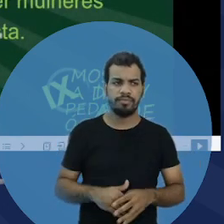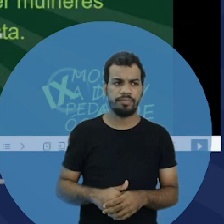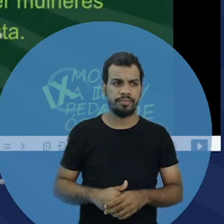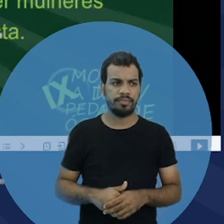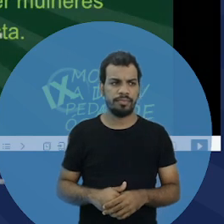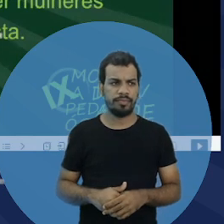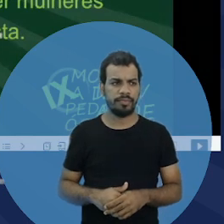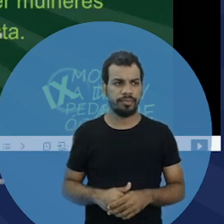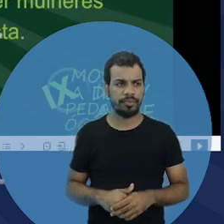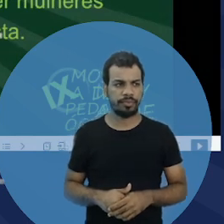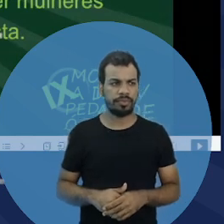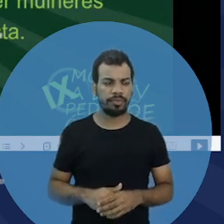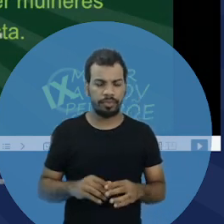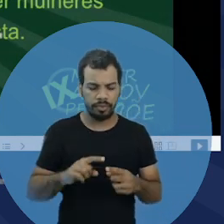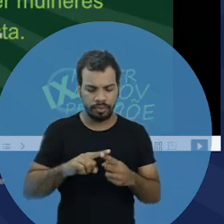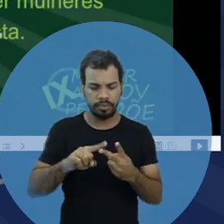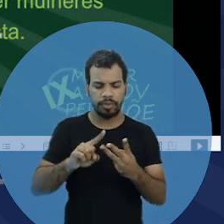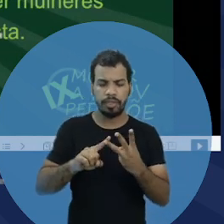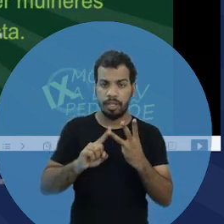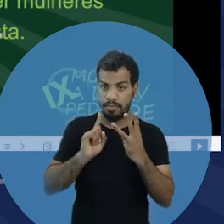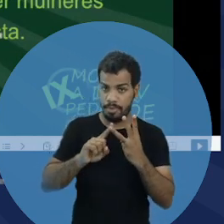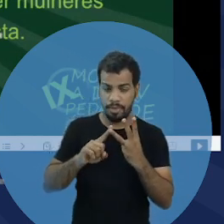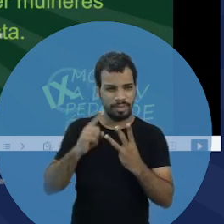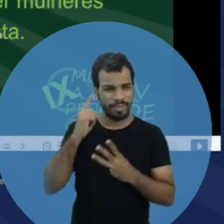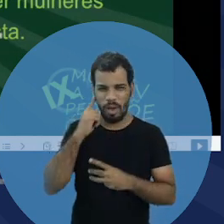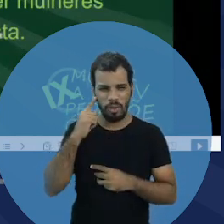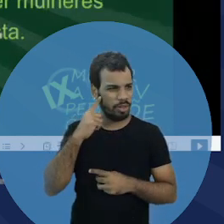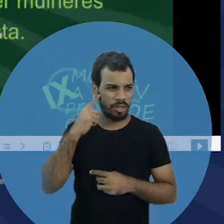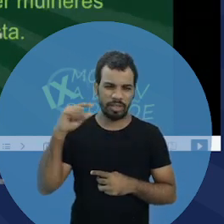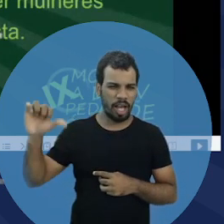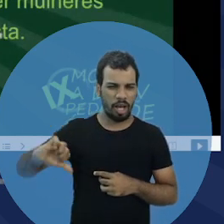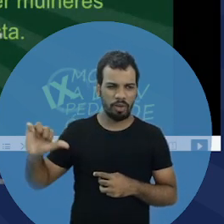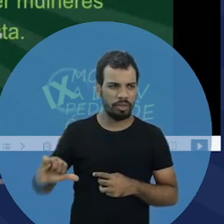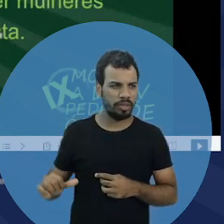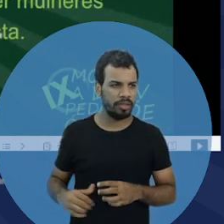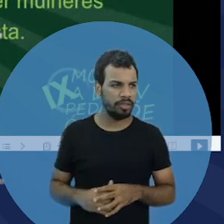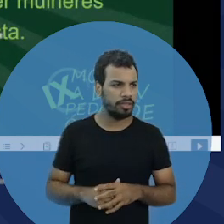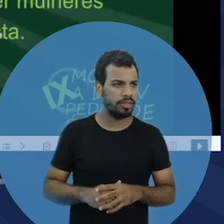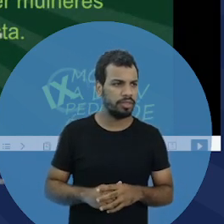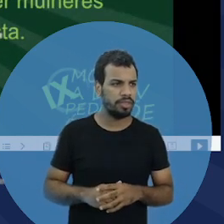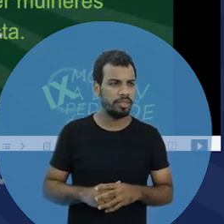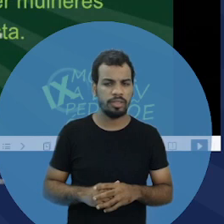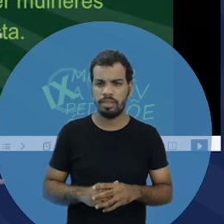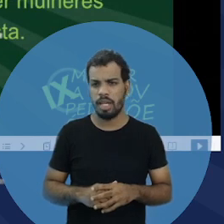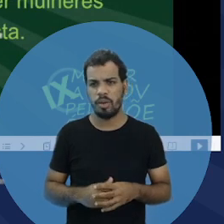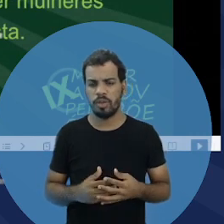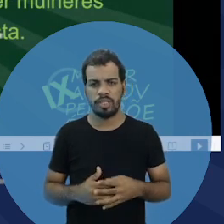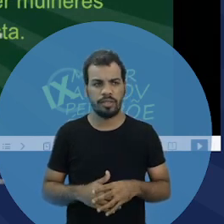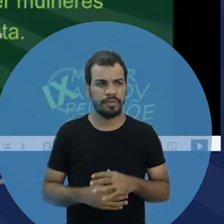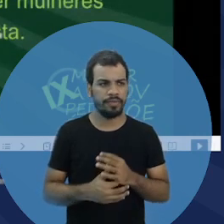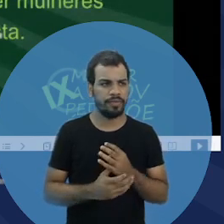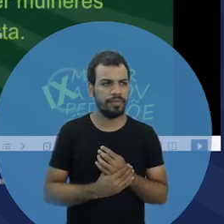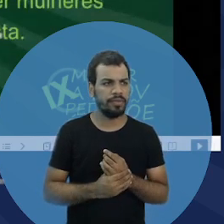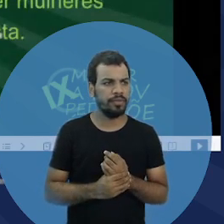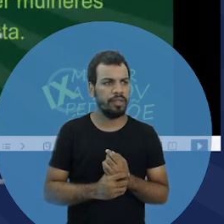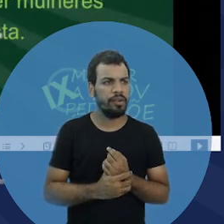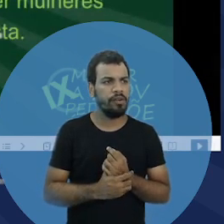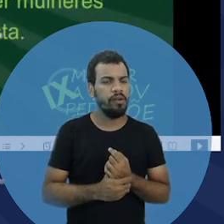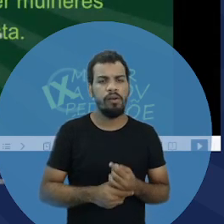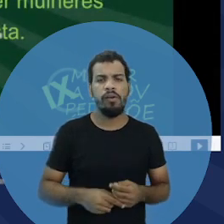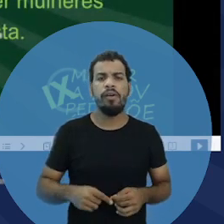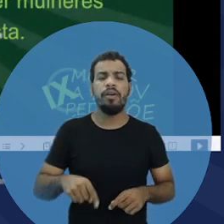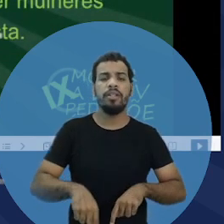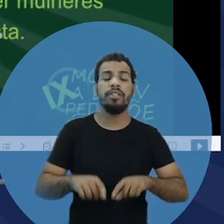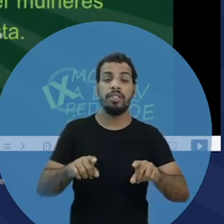aspecto foi que nós precisávamos dar visibilidade às pautas de luta que se reverberam no espaço